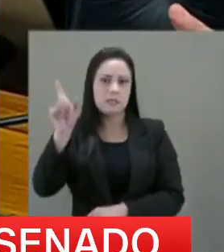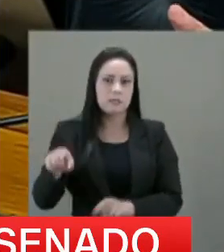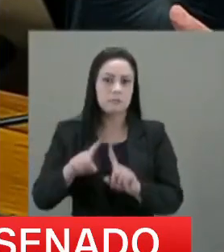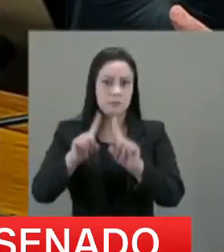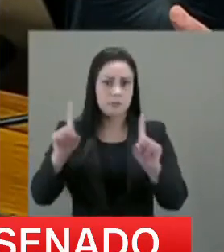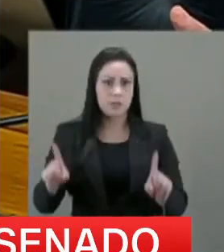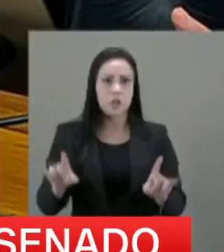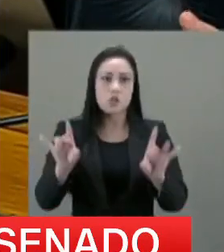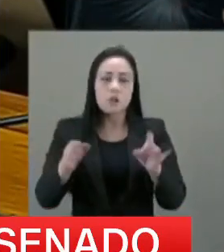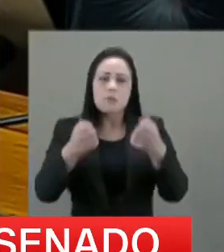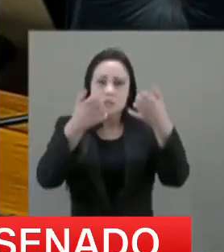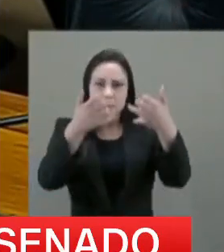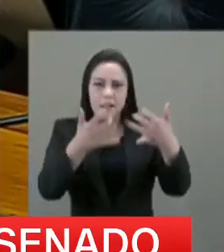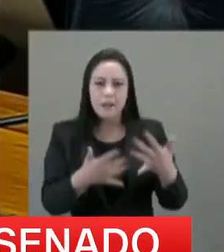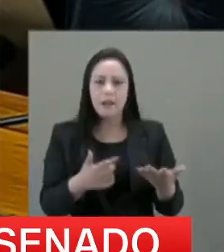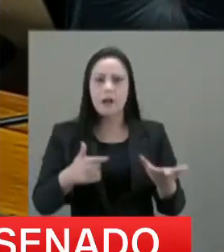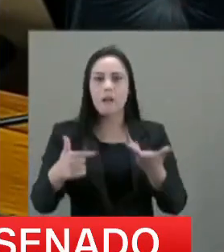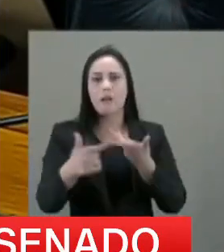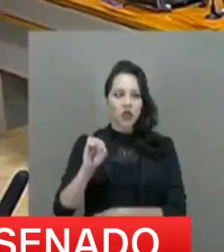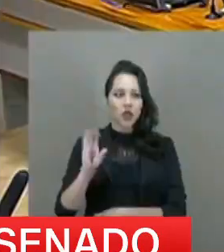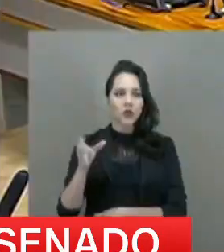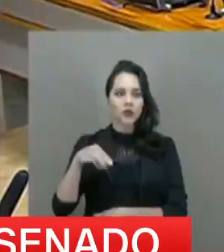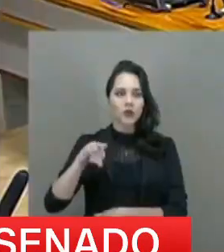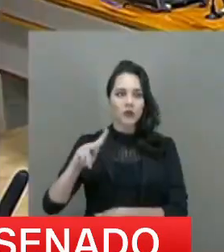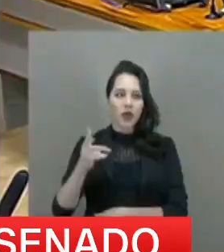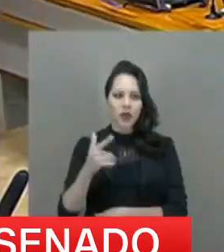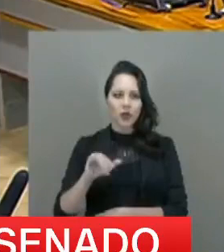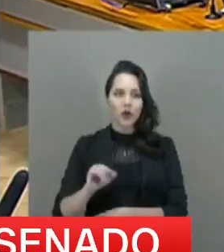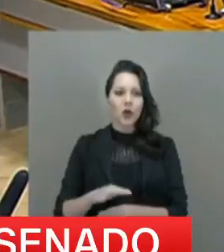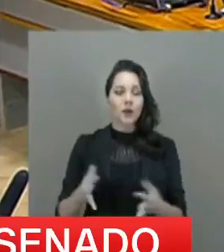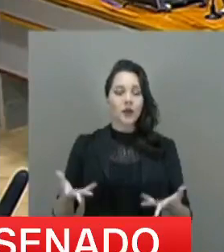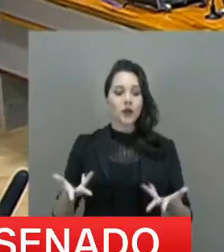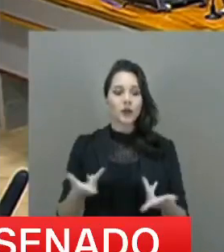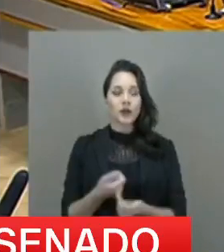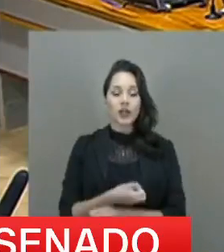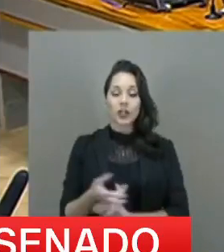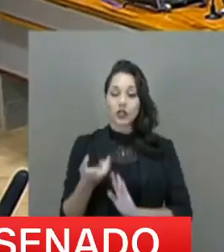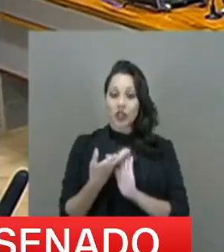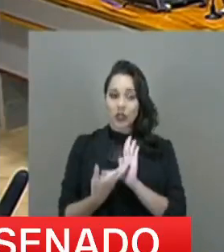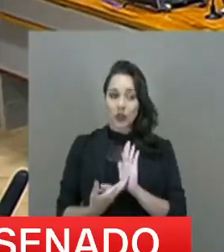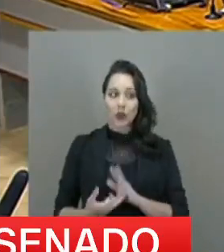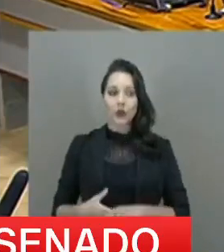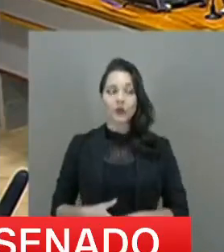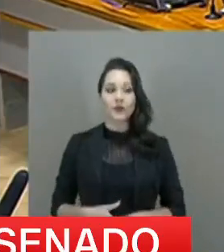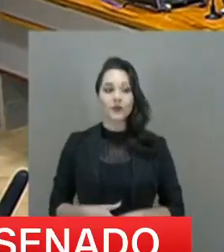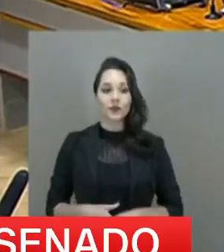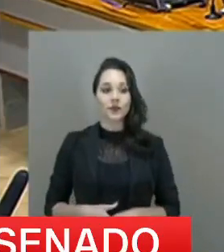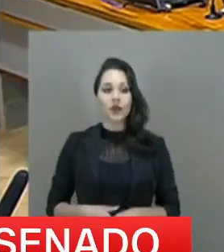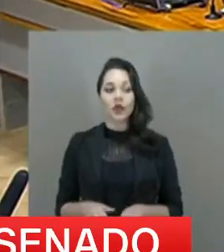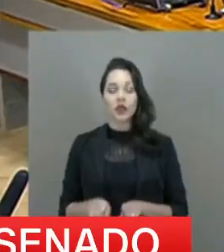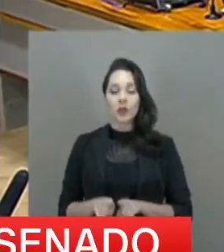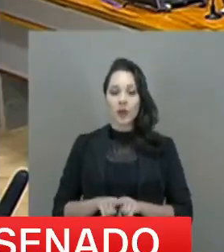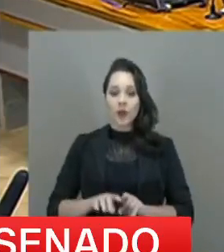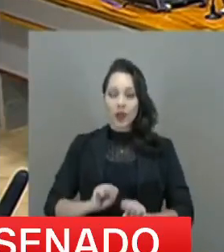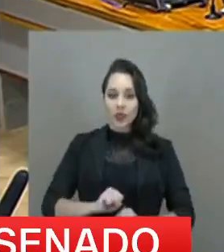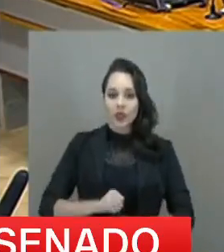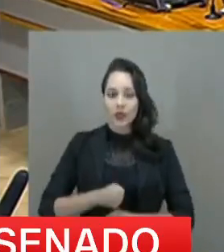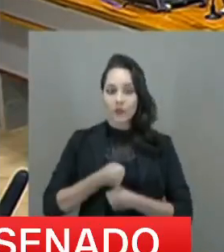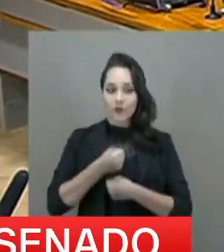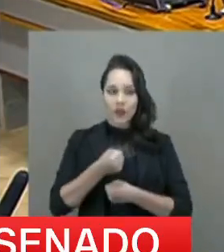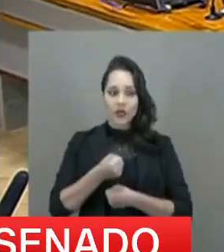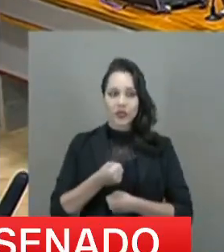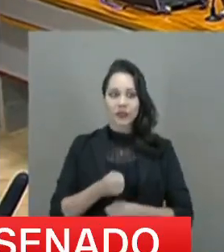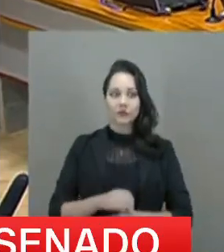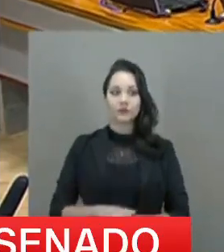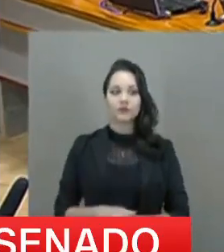foi aprovado, então, na Comissão de Assuntos Econômicos daqui do Senado e agora segue para a Comissão de Assuntos Sociais também aqui